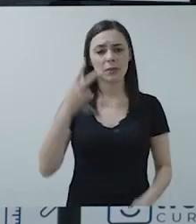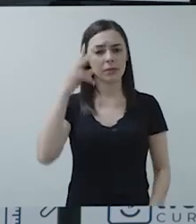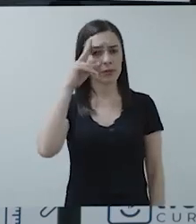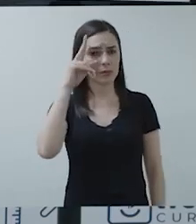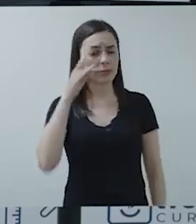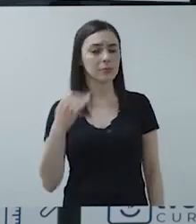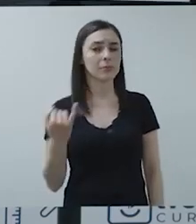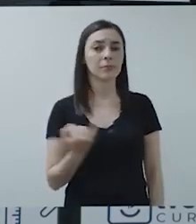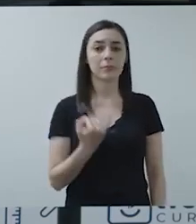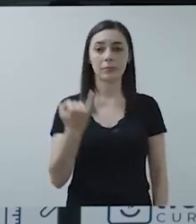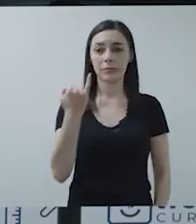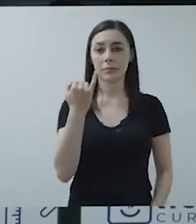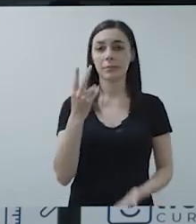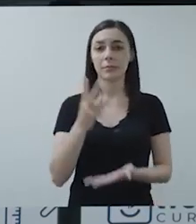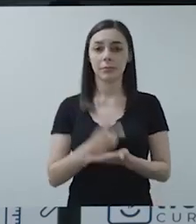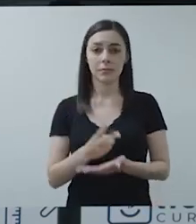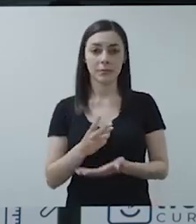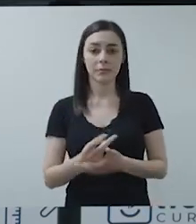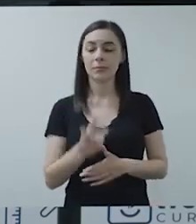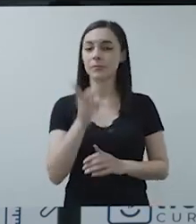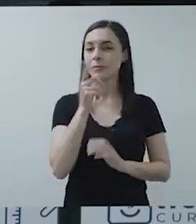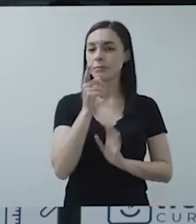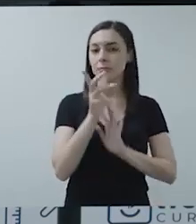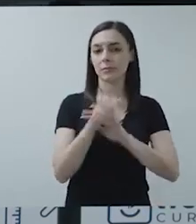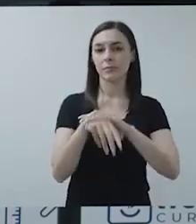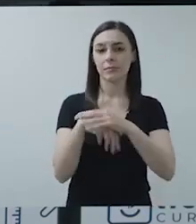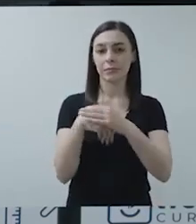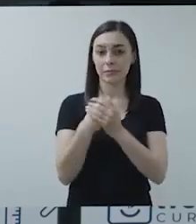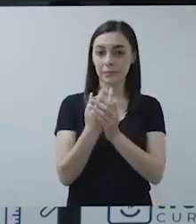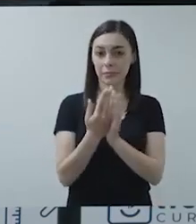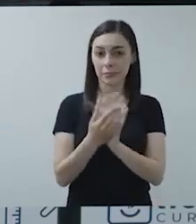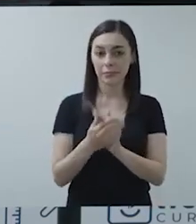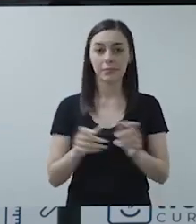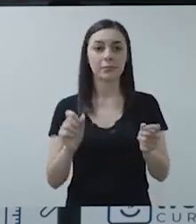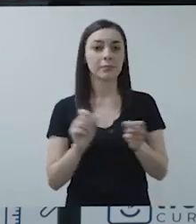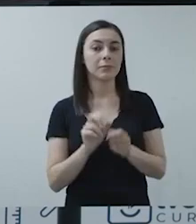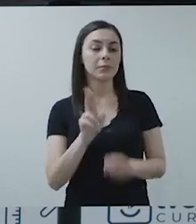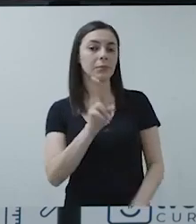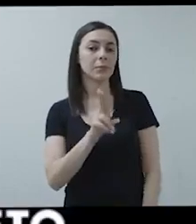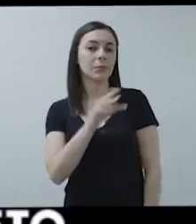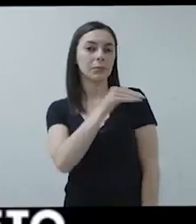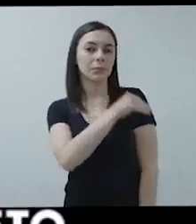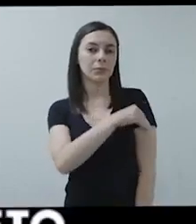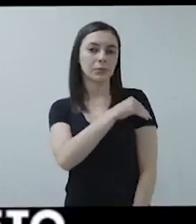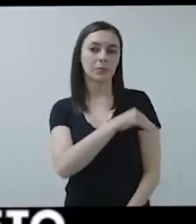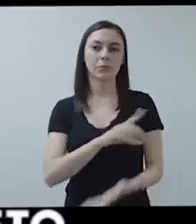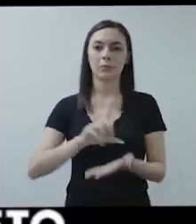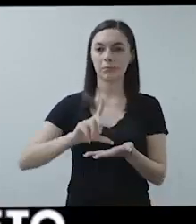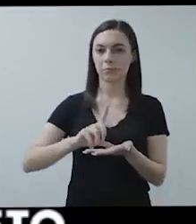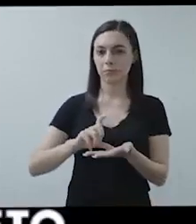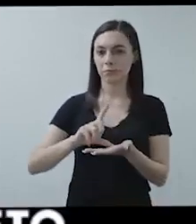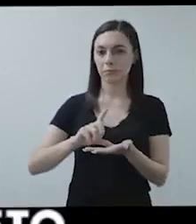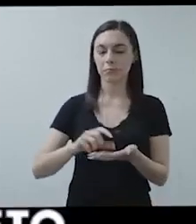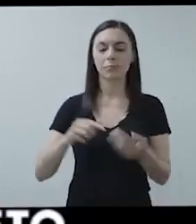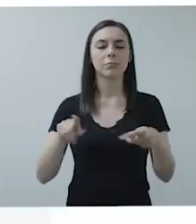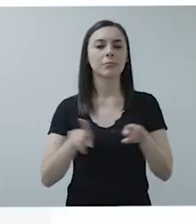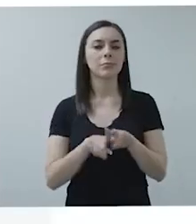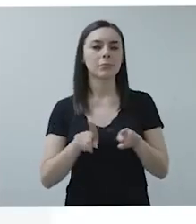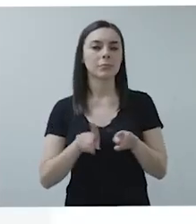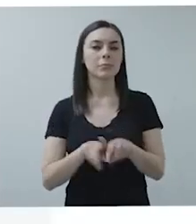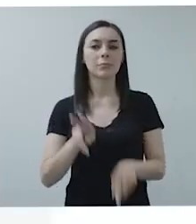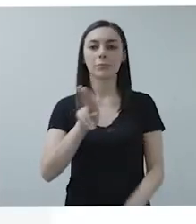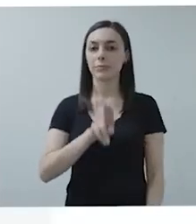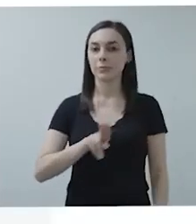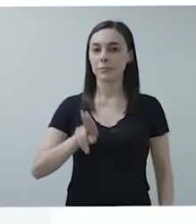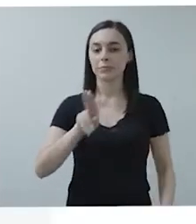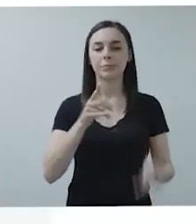então sempre de lavar as mãos, fazer o uso do álcool e também utilizar